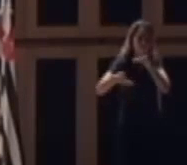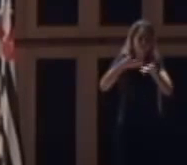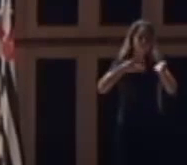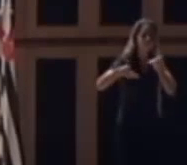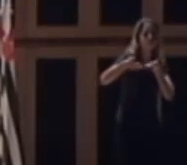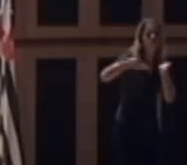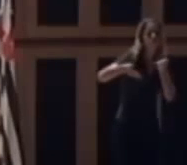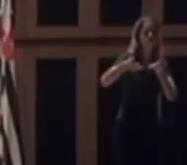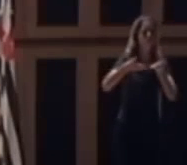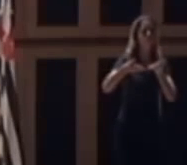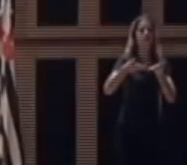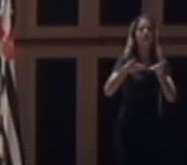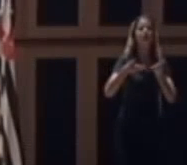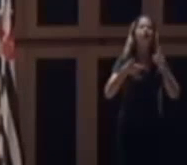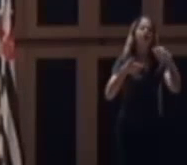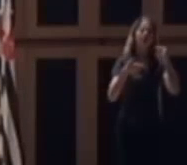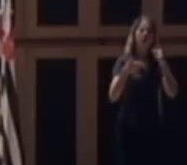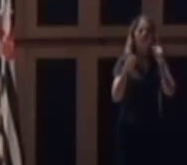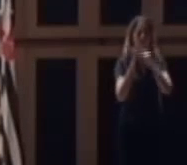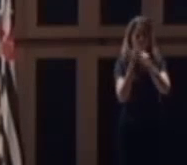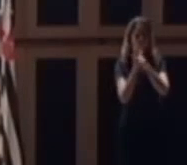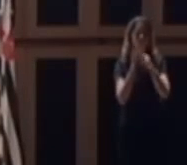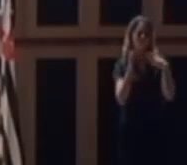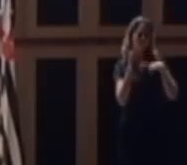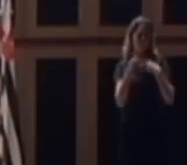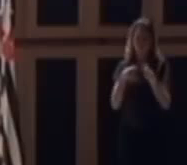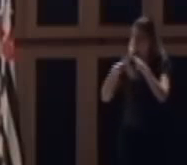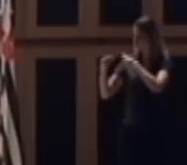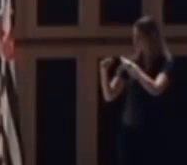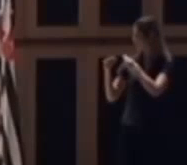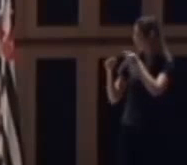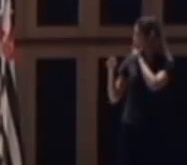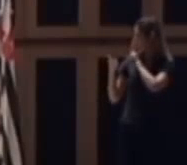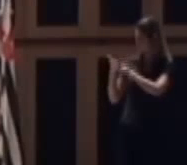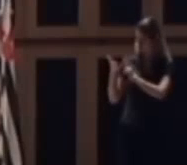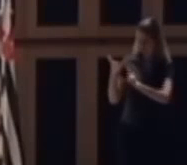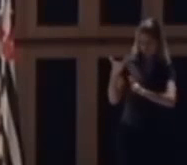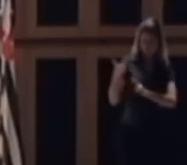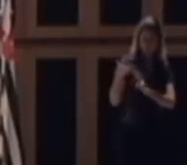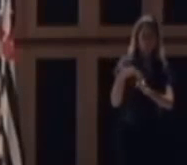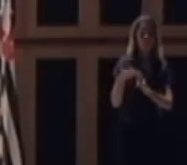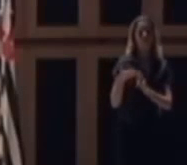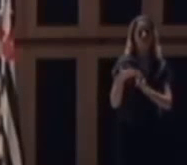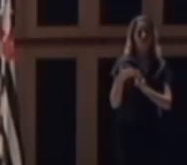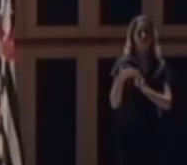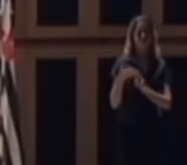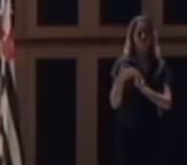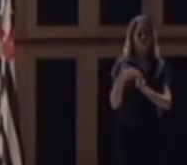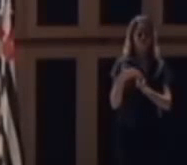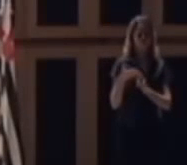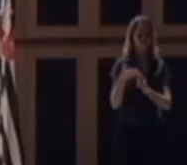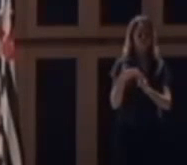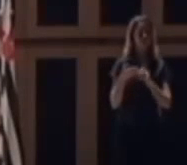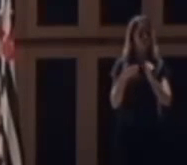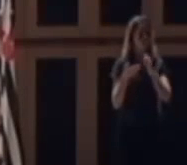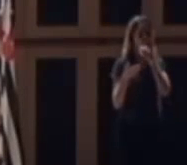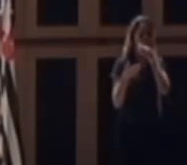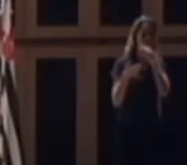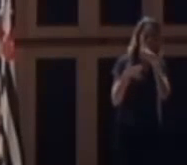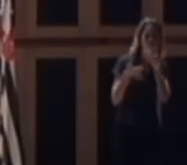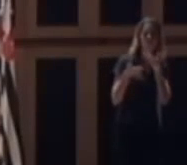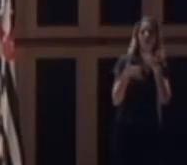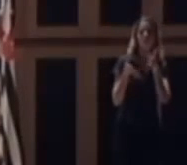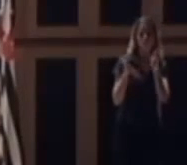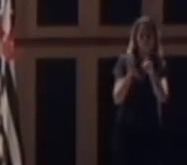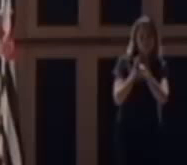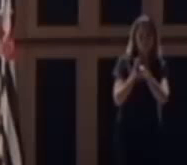demais serão passadas aos palestrantes para que tenham a oportunidade de depois fazerem os comentários,